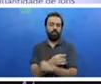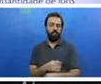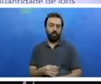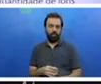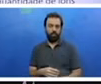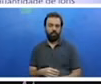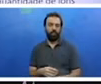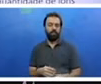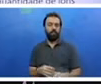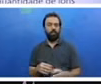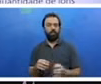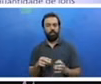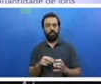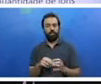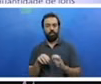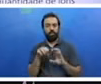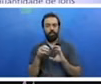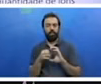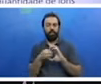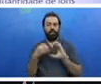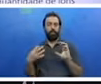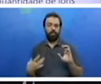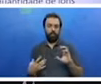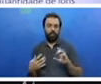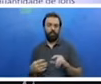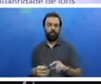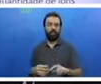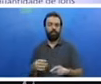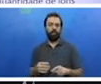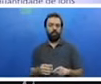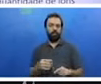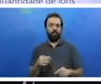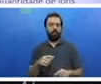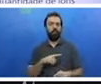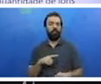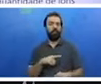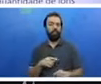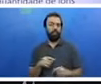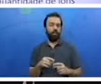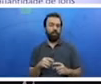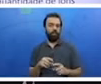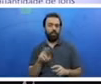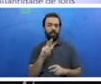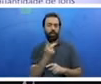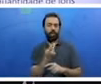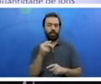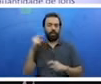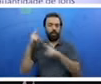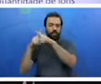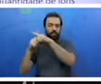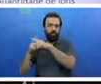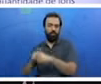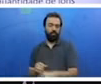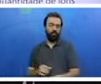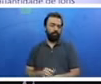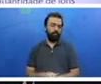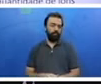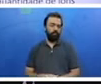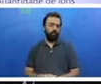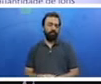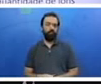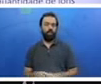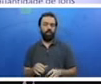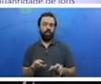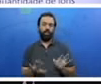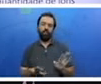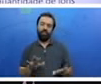íons H+, formados em solução aquosa. O que varia de um ácido para outro é a quantidade